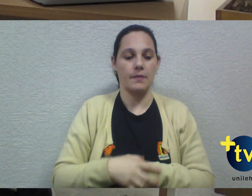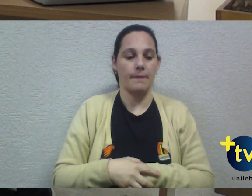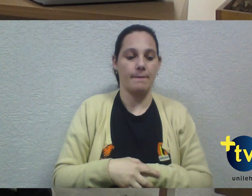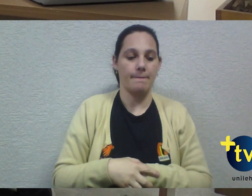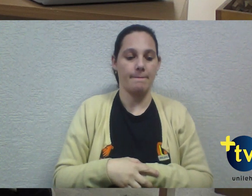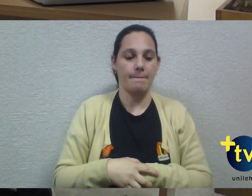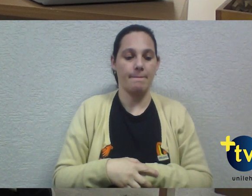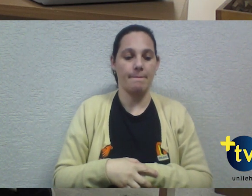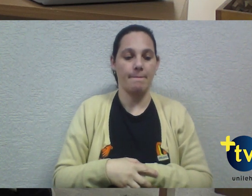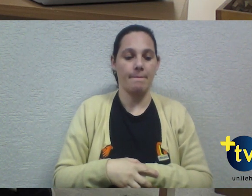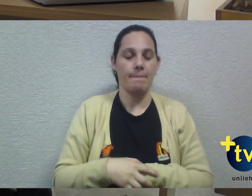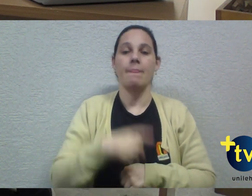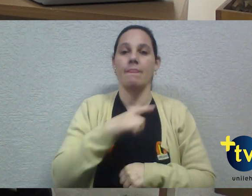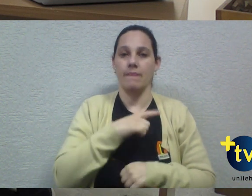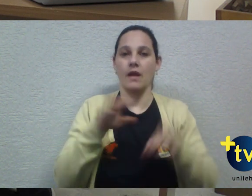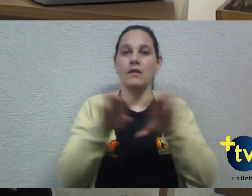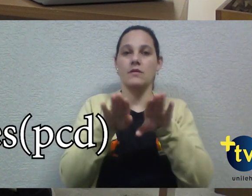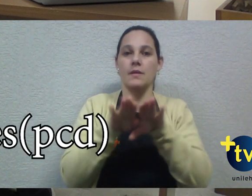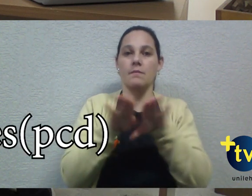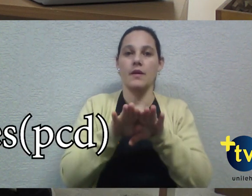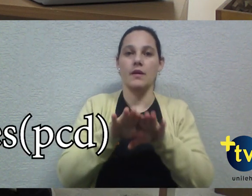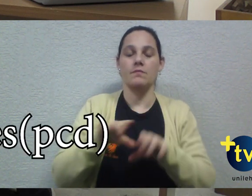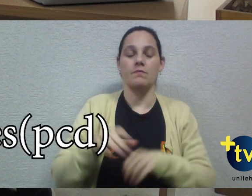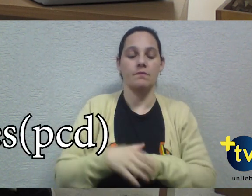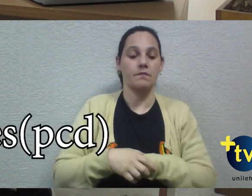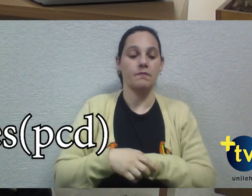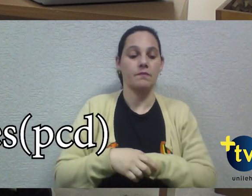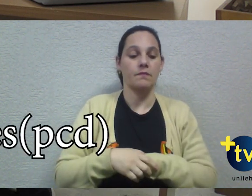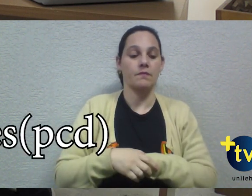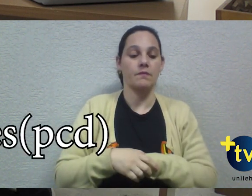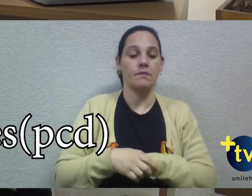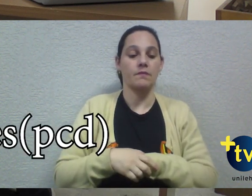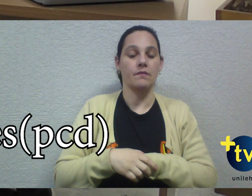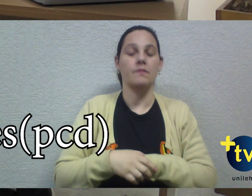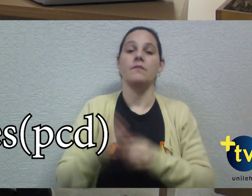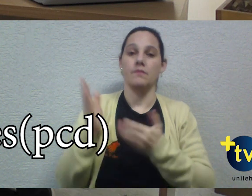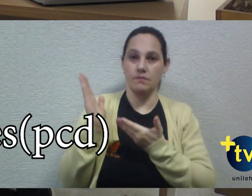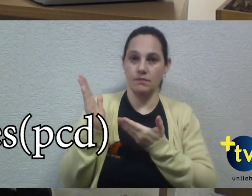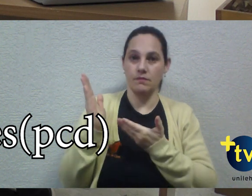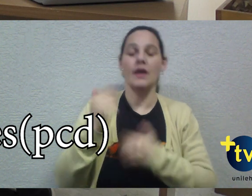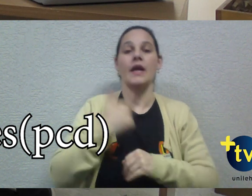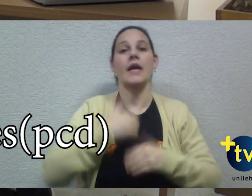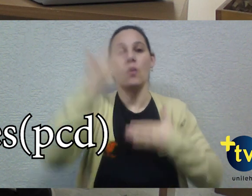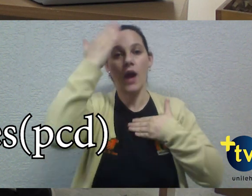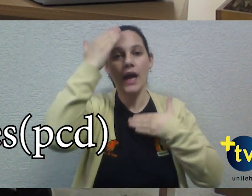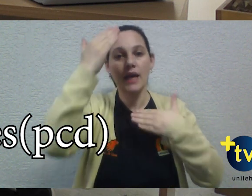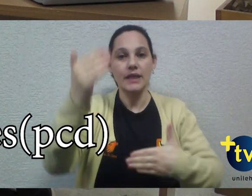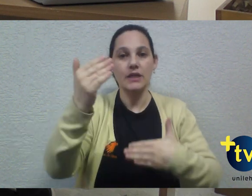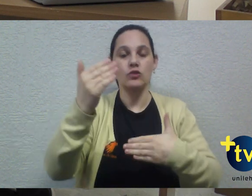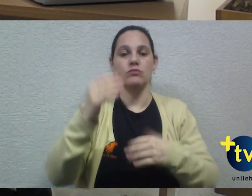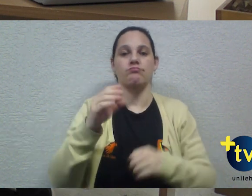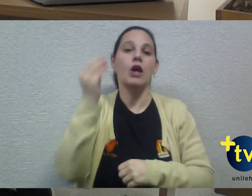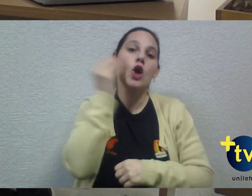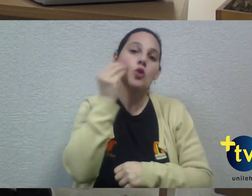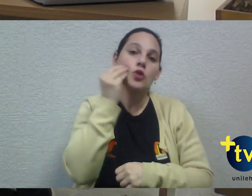mateuschaves198@gmail.com, e o meu LinkedIn, Mateus Chaves, entre parênteses PCD. E mais uma vez eu agradeço